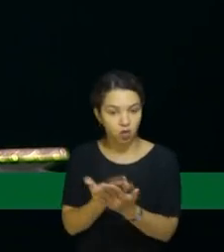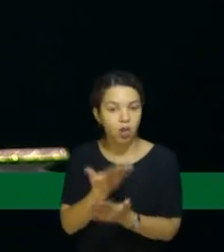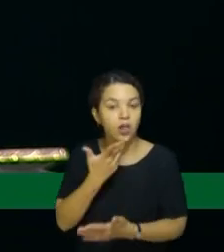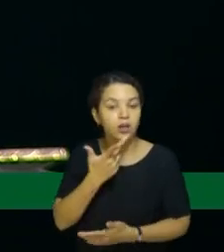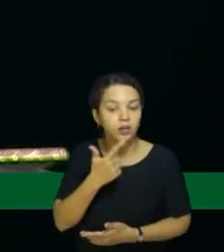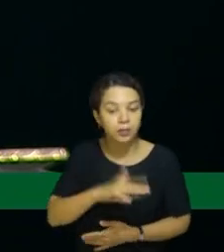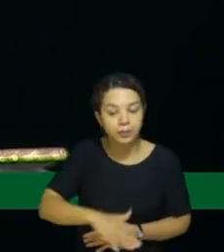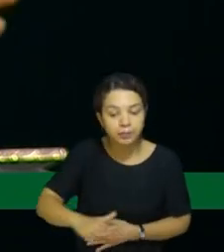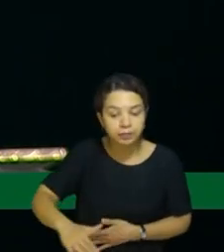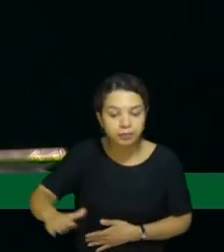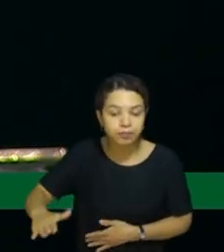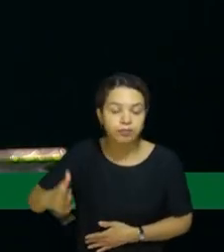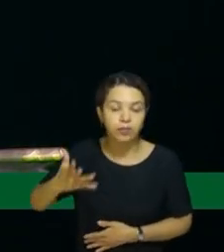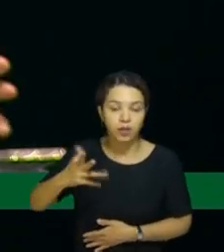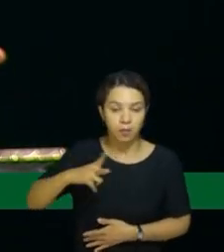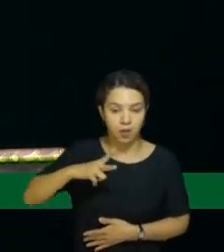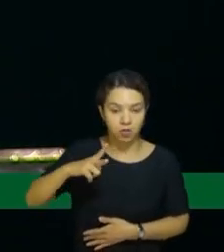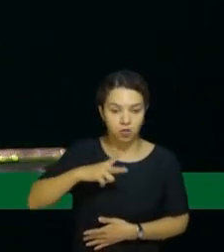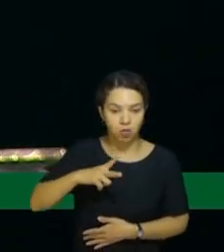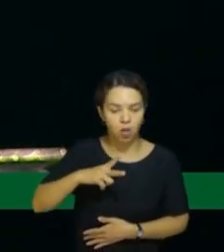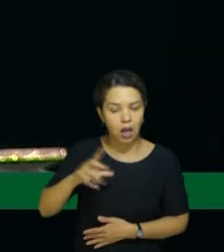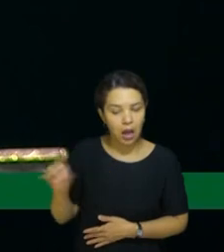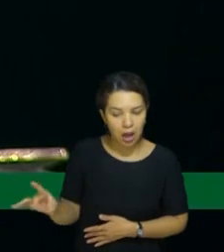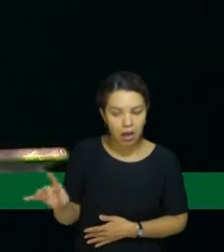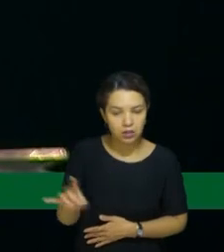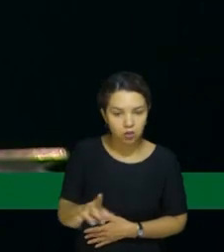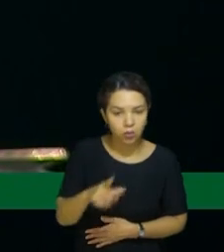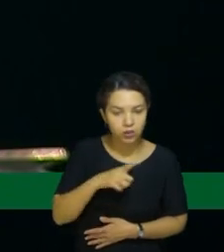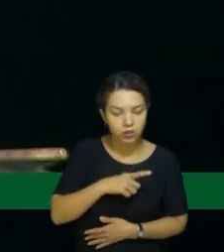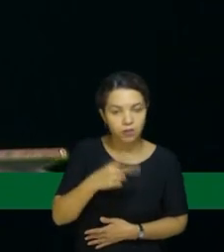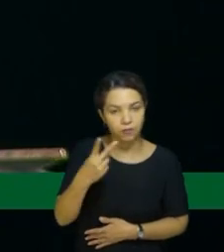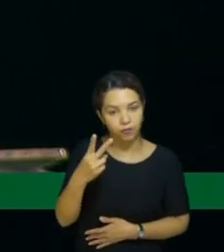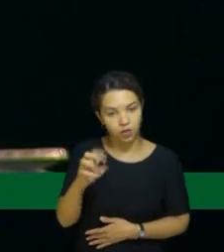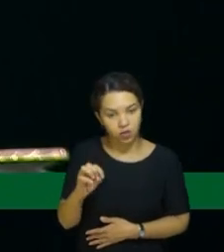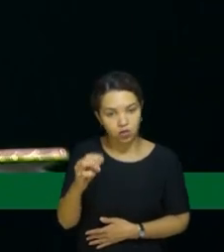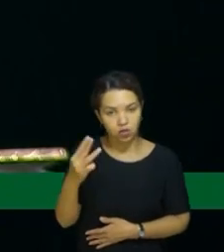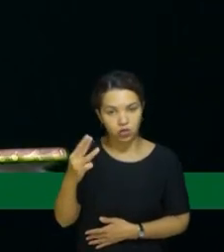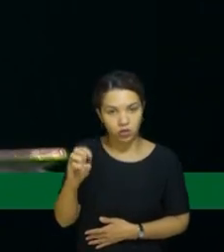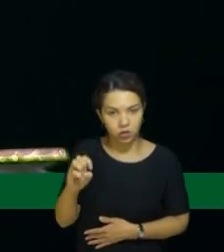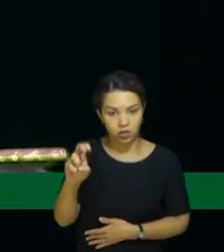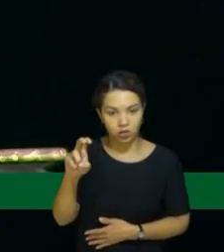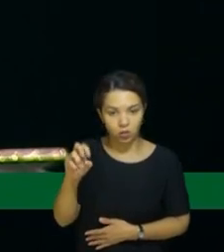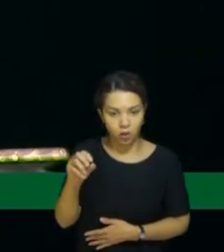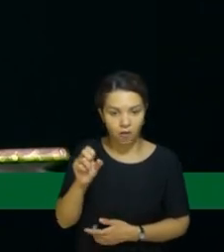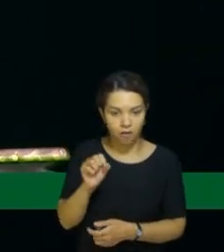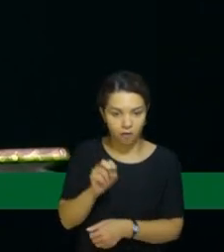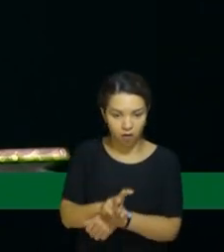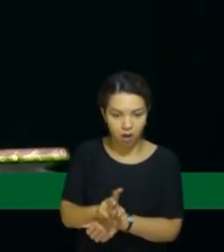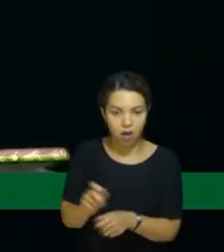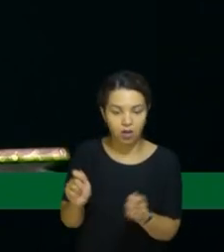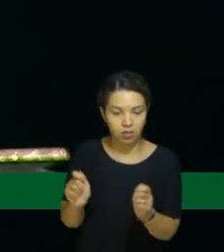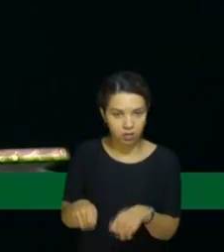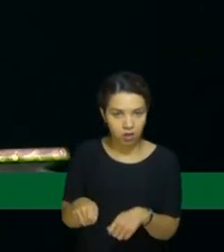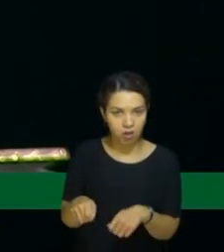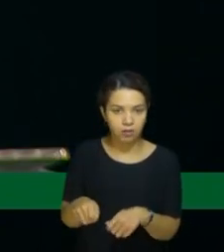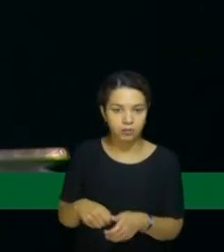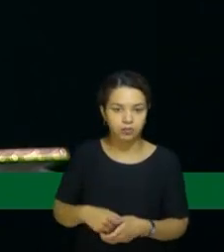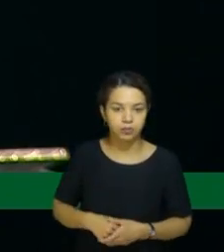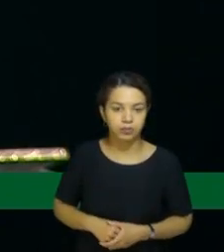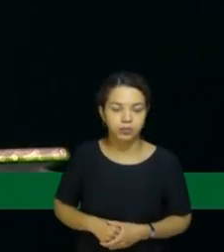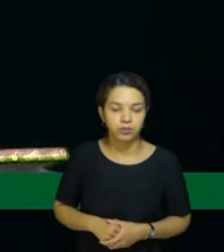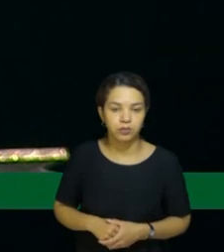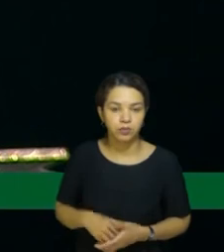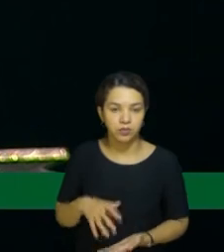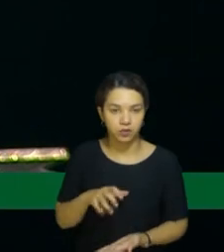particulares cada uma delas tinha 20 30 50 vagas que poderiam ser preenchidas